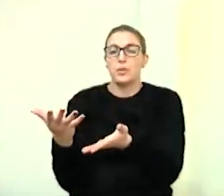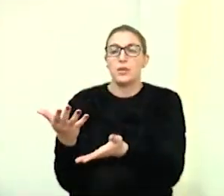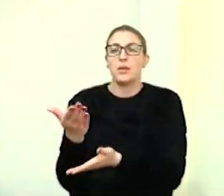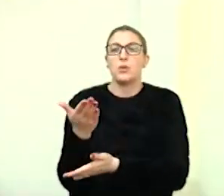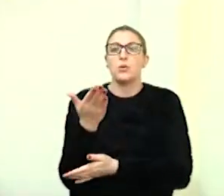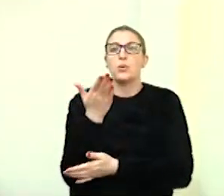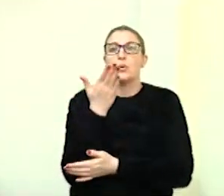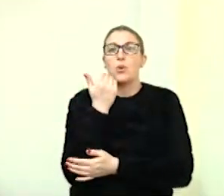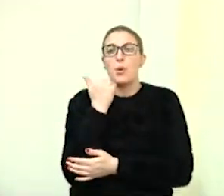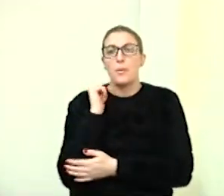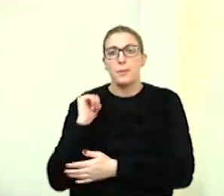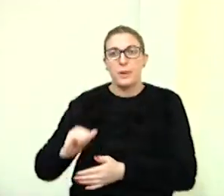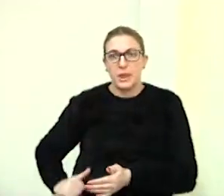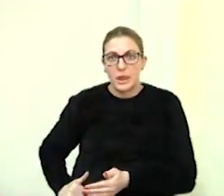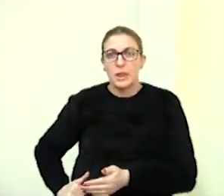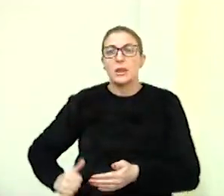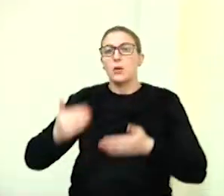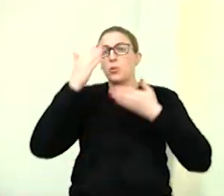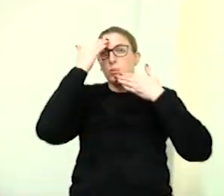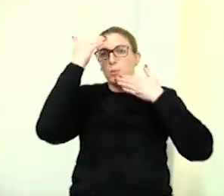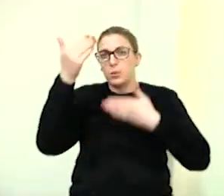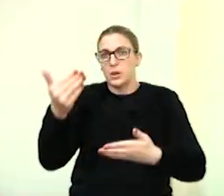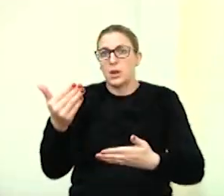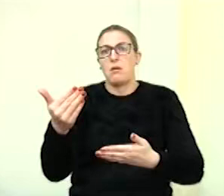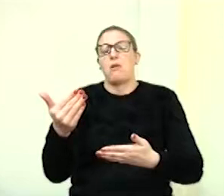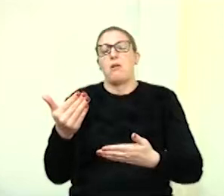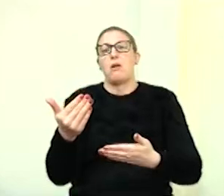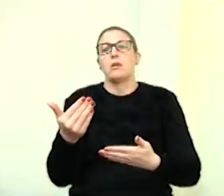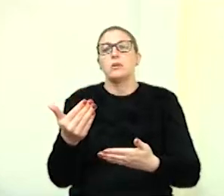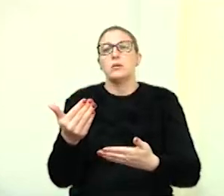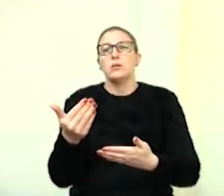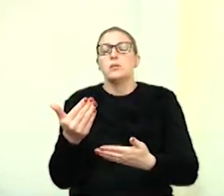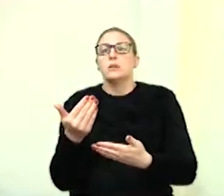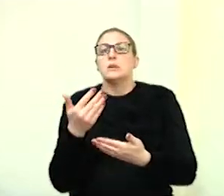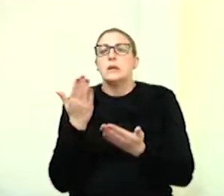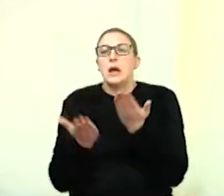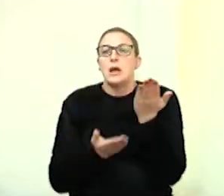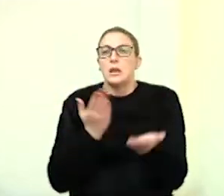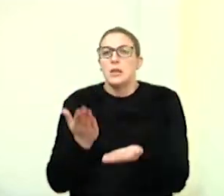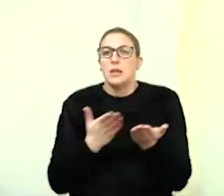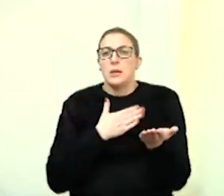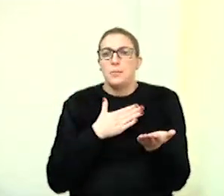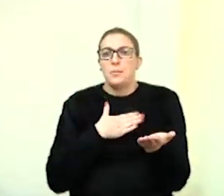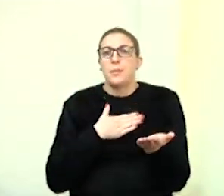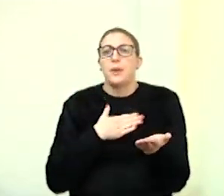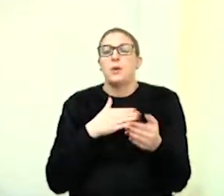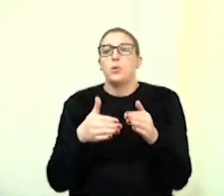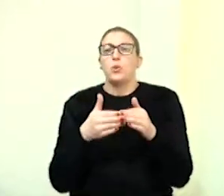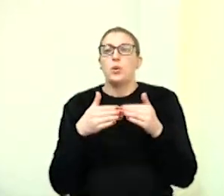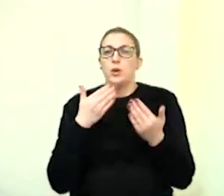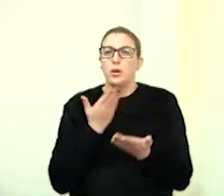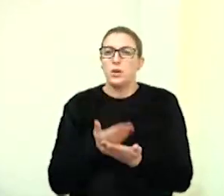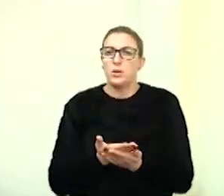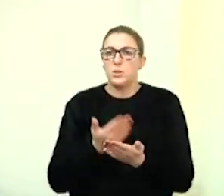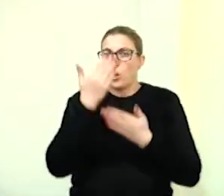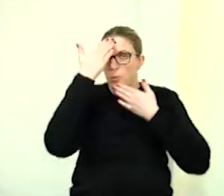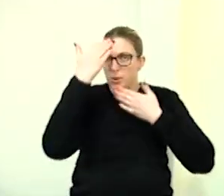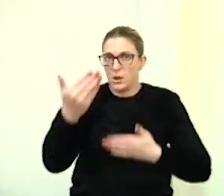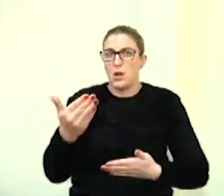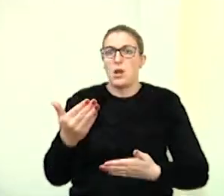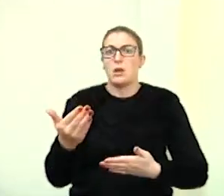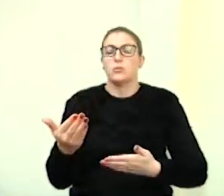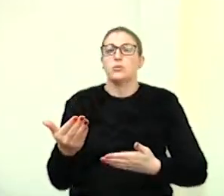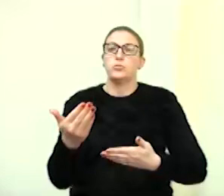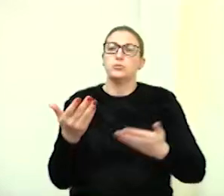Então, obrigado por atender esse requerimento, e eu sei que não depende só desse vereador, obrigado por ter feito, vindo à votação, e se